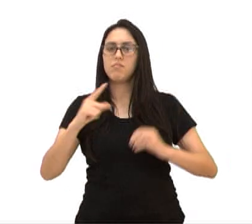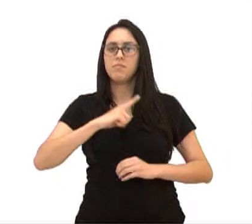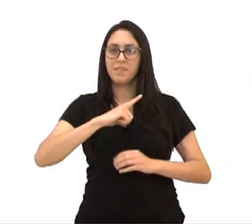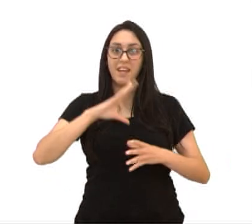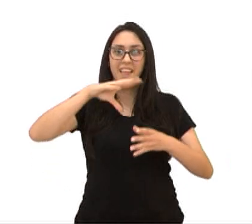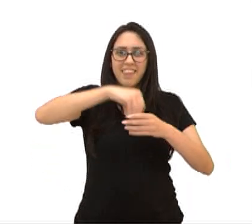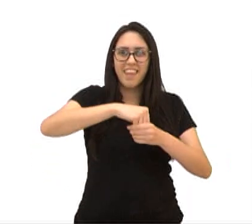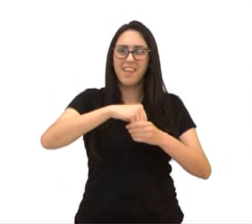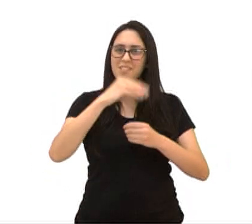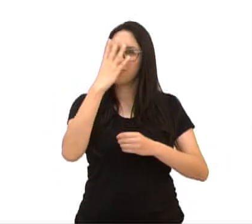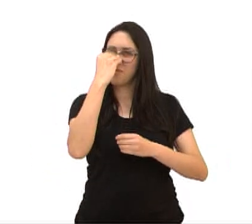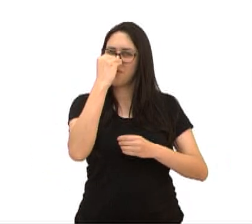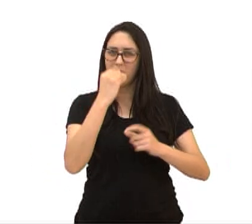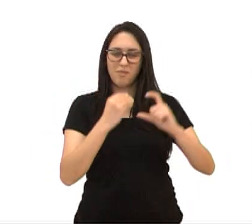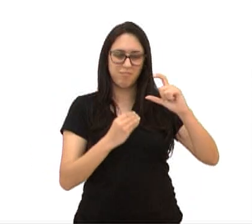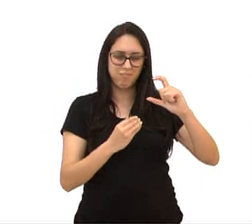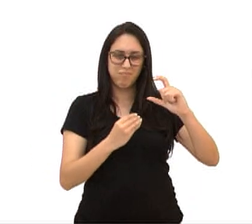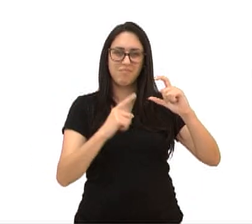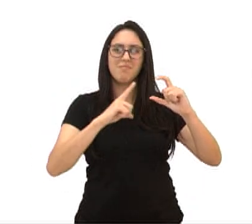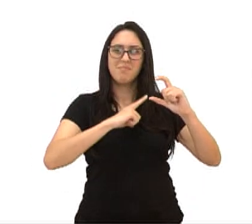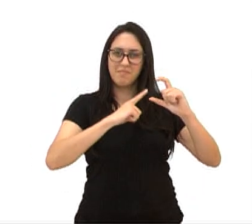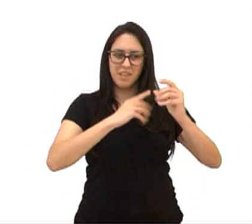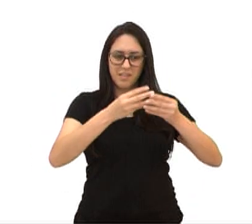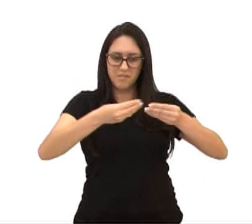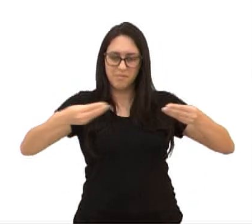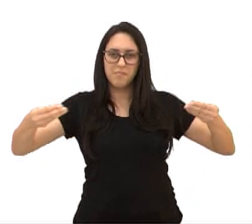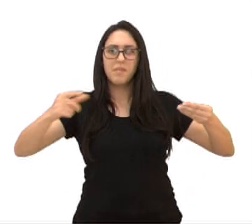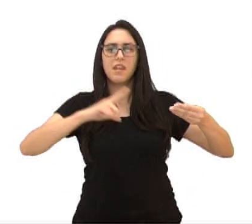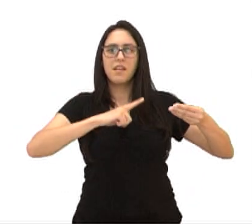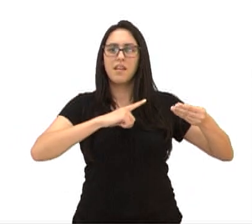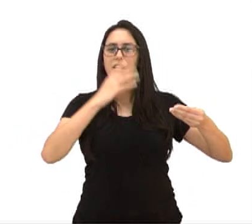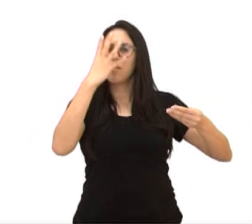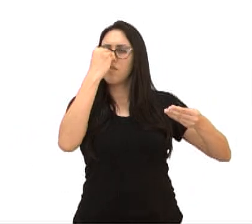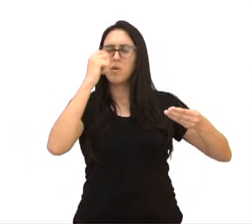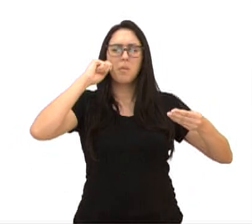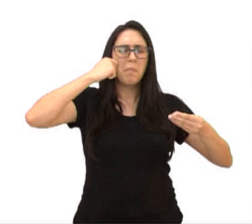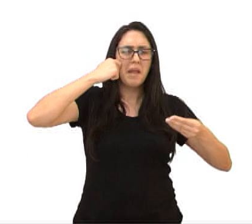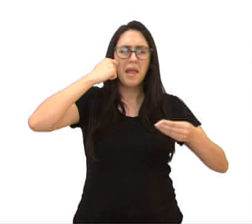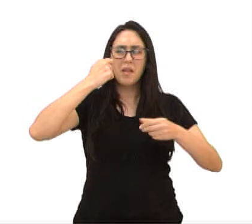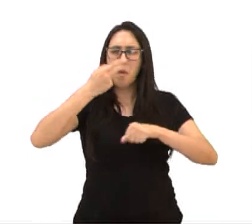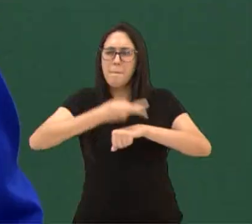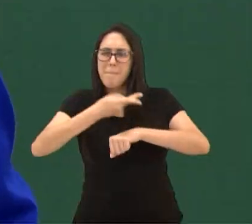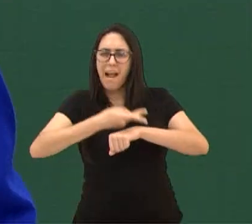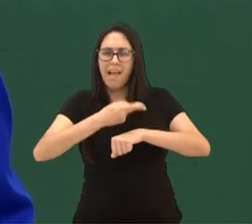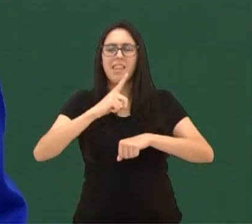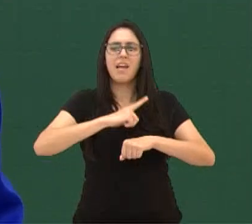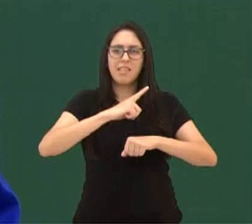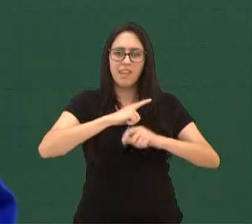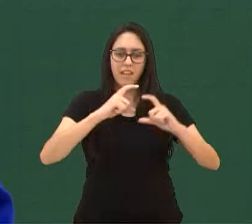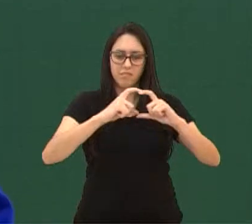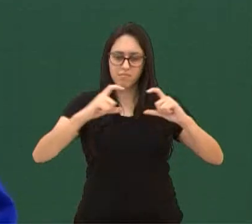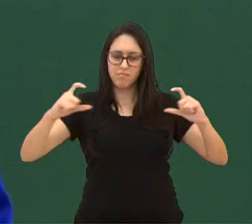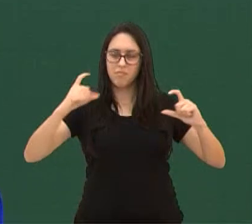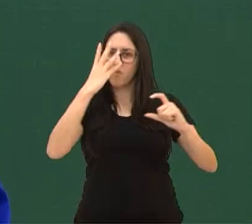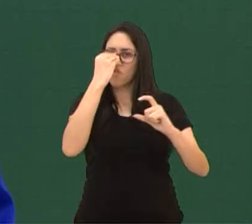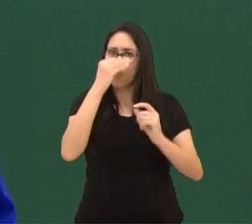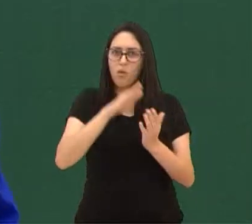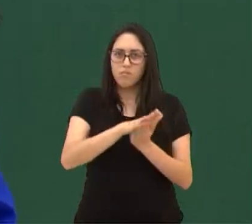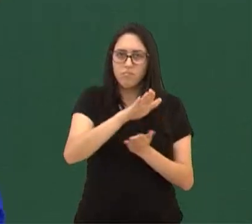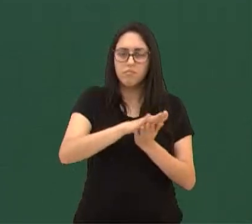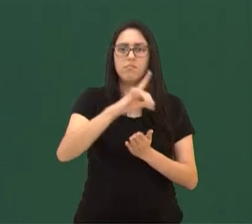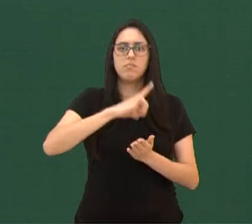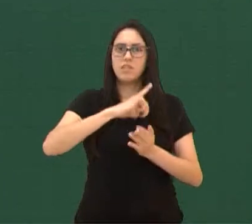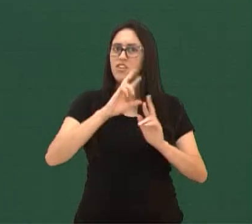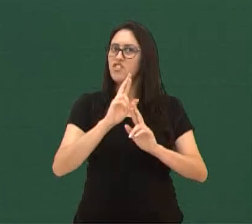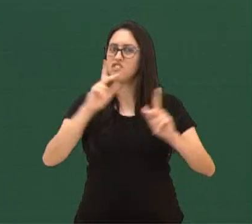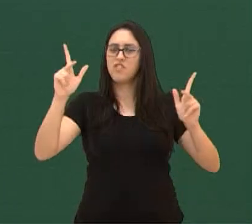filme, a gente tem agentes íon prata que se comportam então como redutores, e no processo da revelação, o contraste que